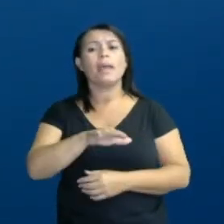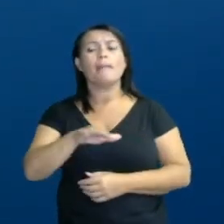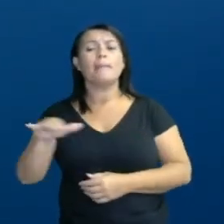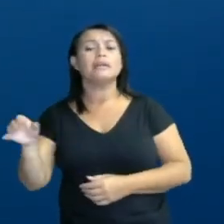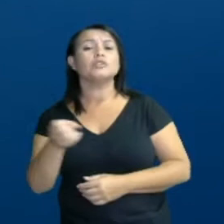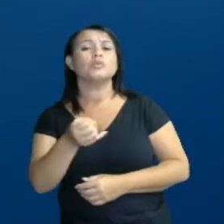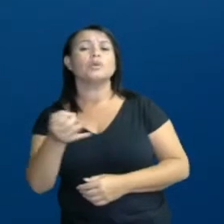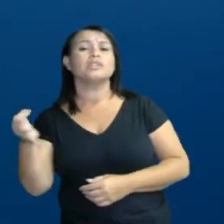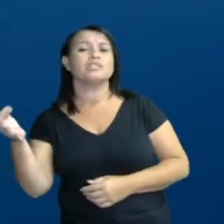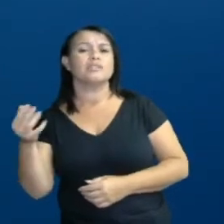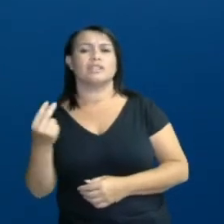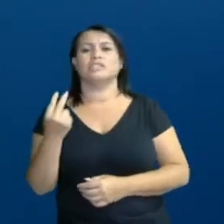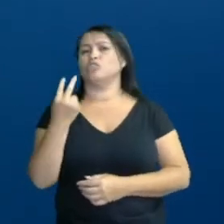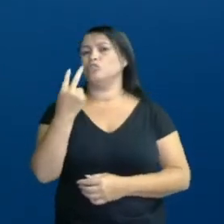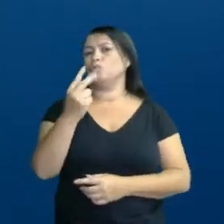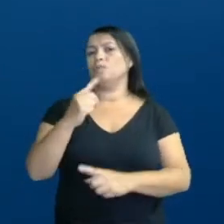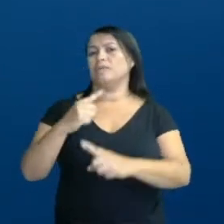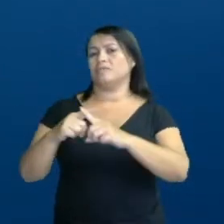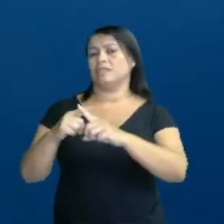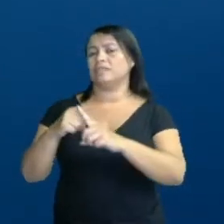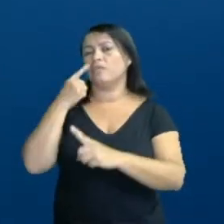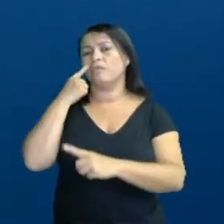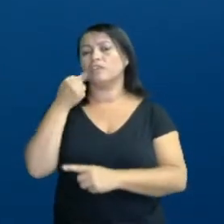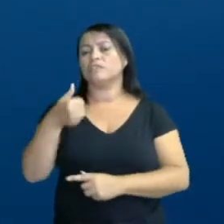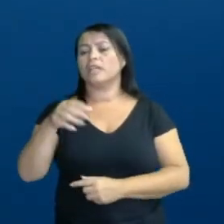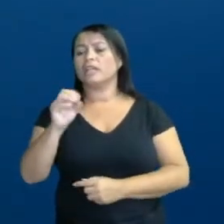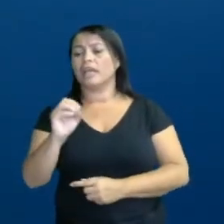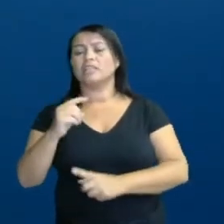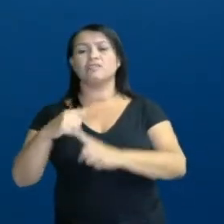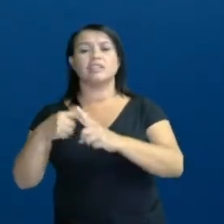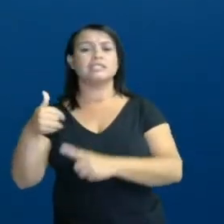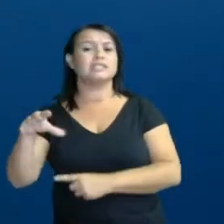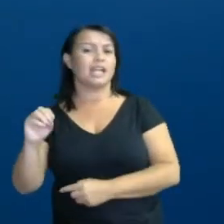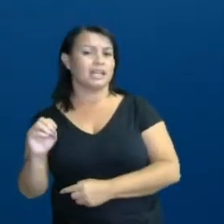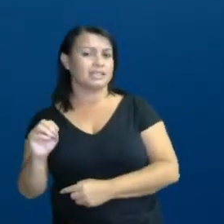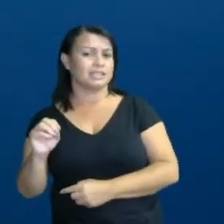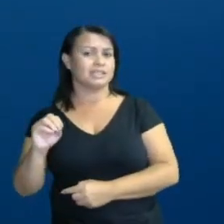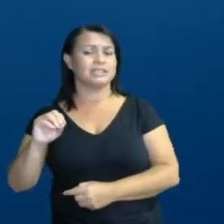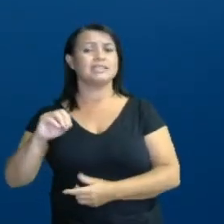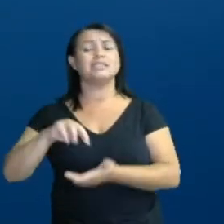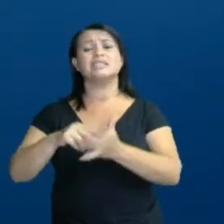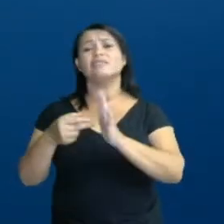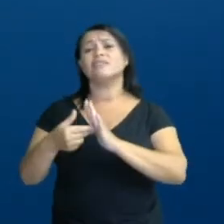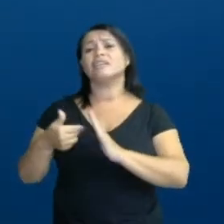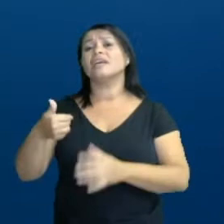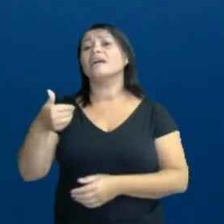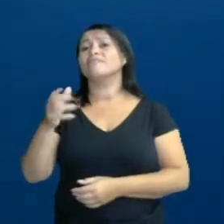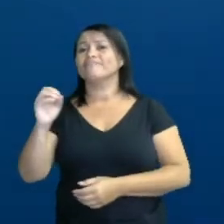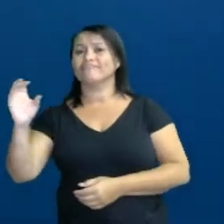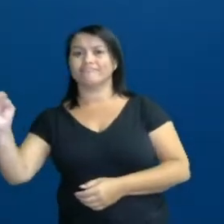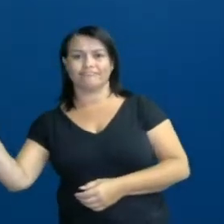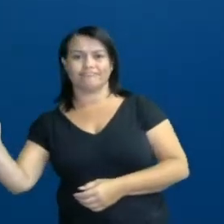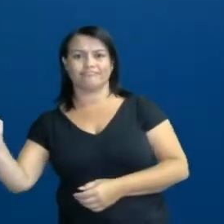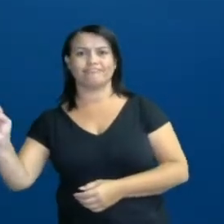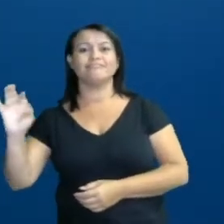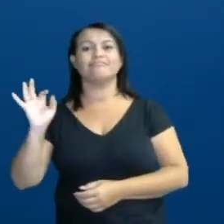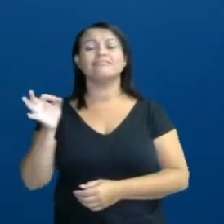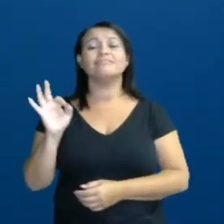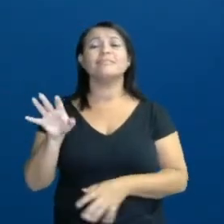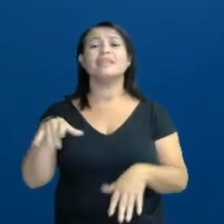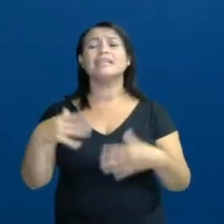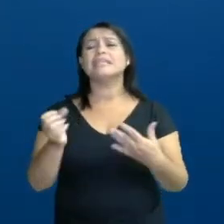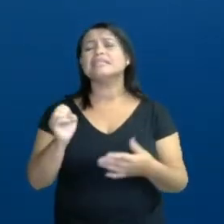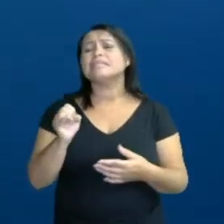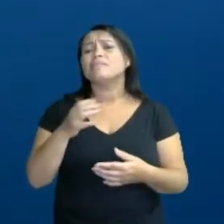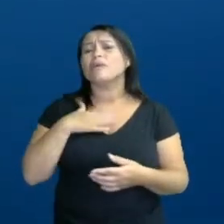quantas vezes? 2 vezes. Então, eu vou ter 10 vezes 10. Que 10 vezes 10 vai ser igual a quem? A 100. E